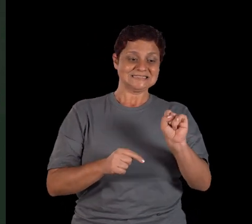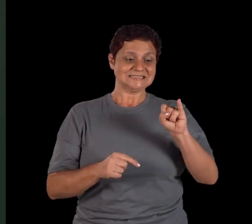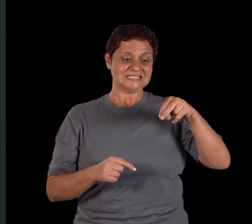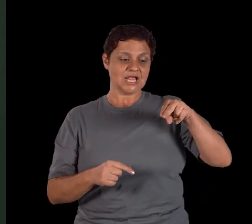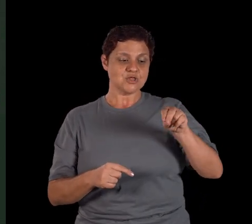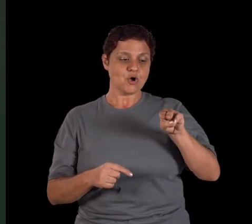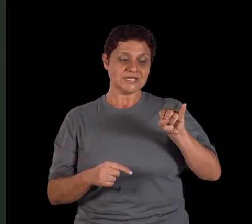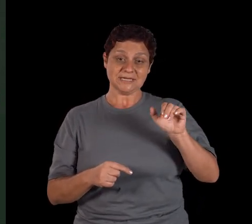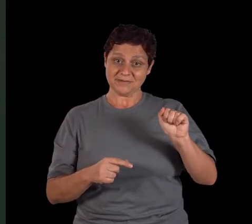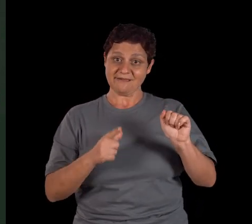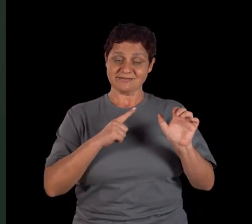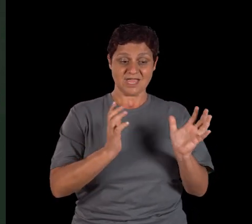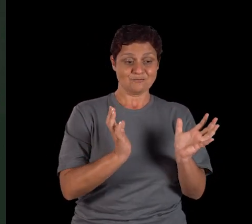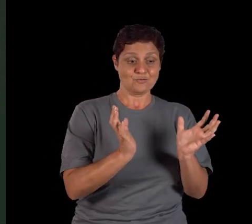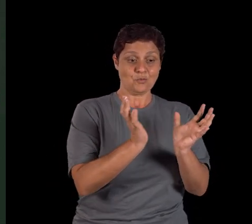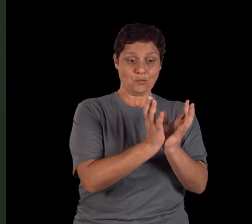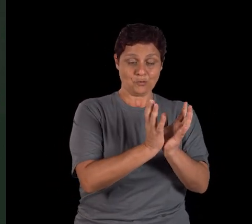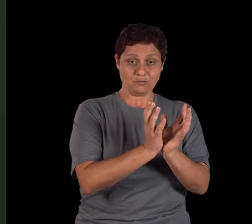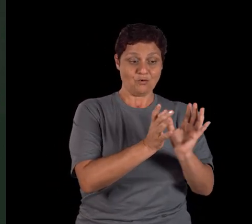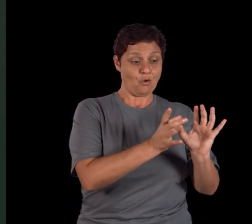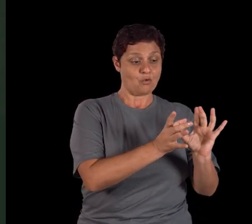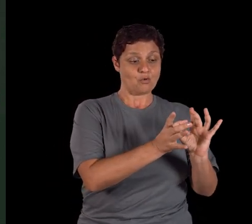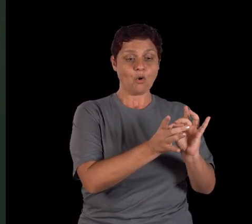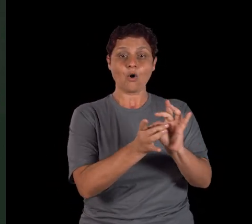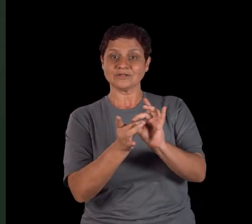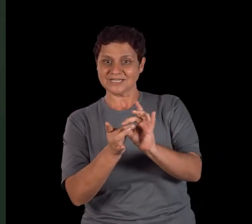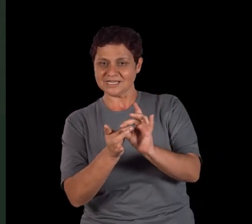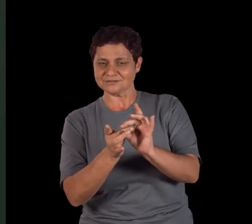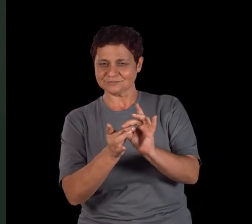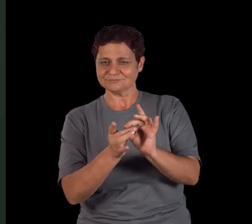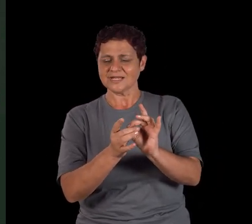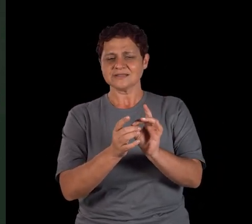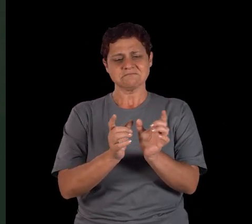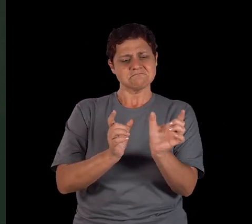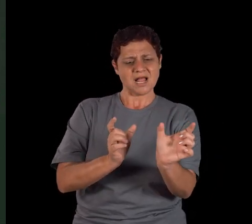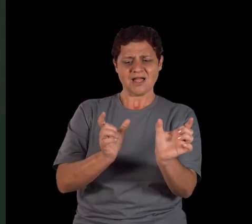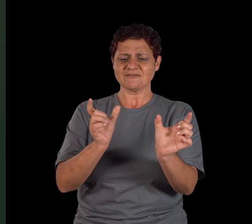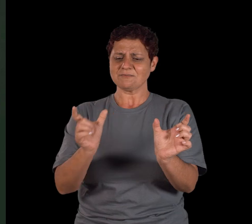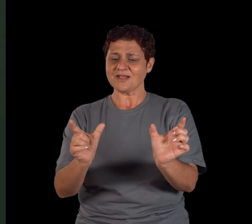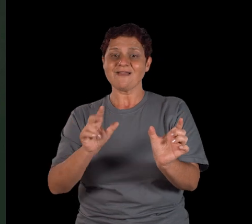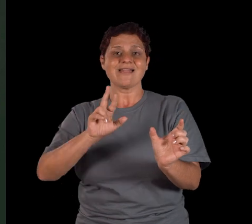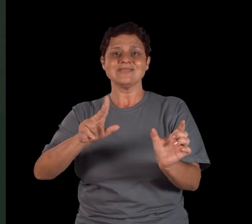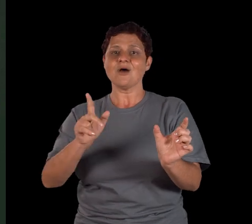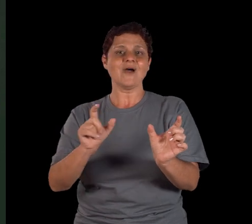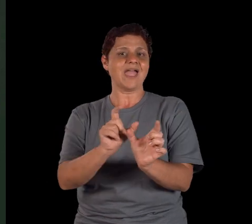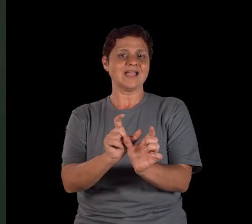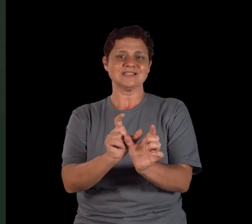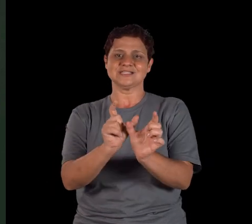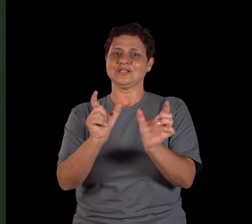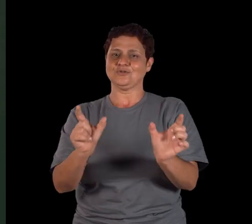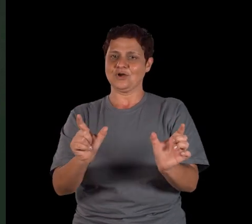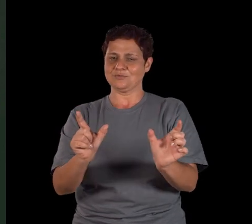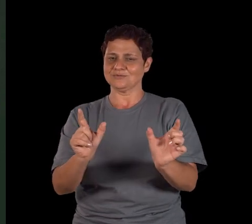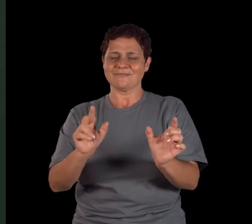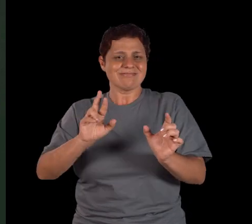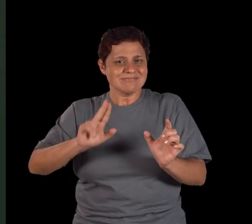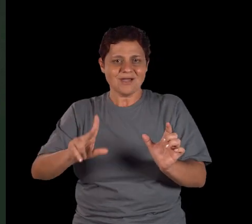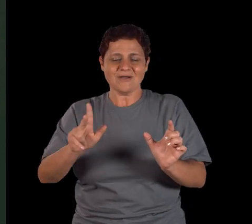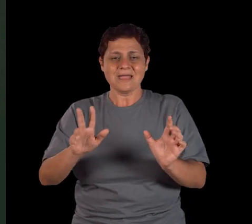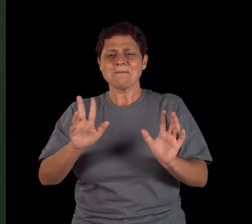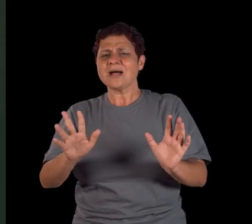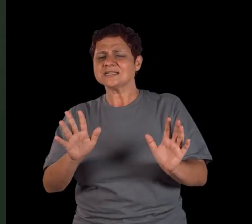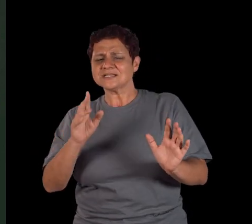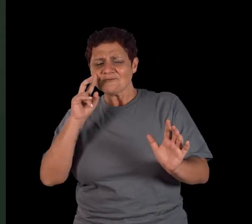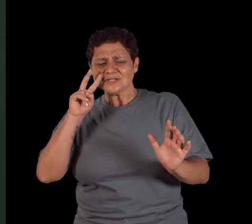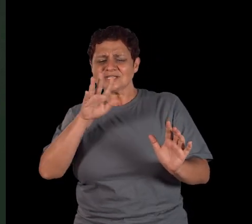tenho dentro de um contexto uma relação de sinônimos. Mesmo que as palavras não sejam